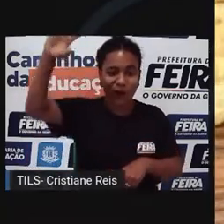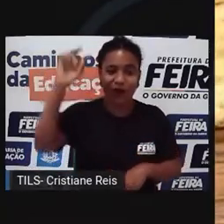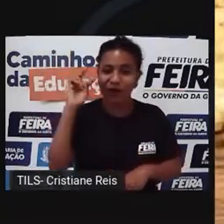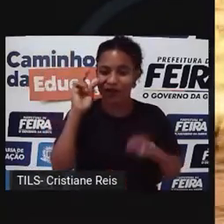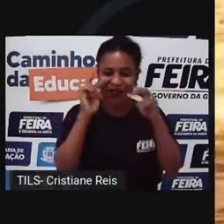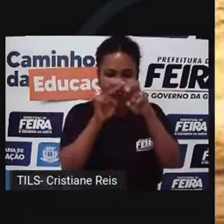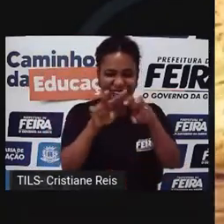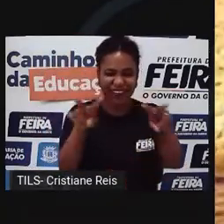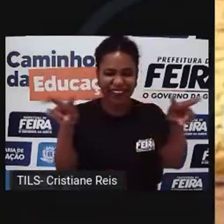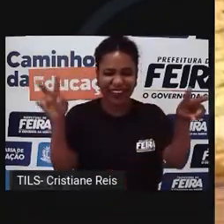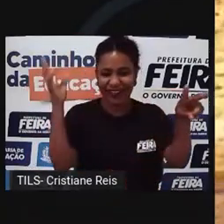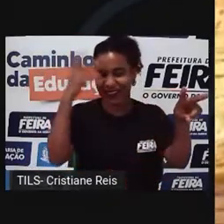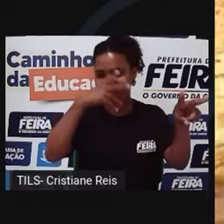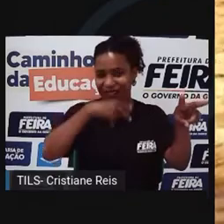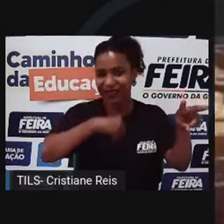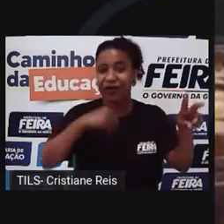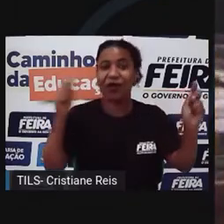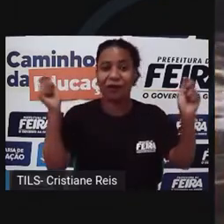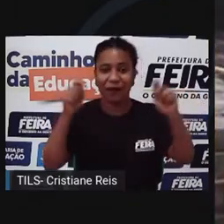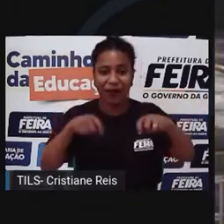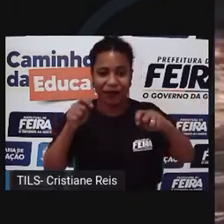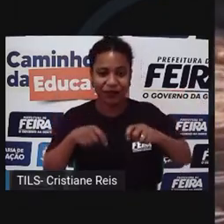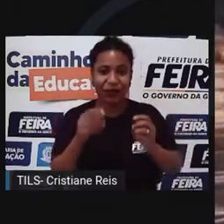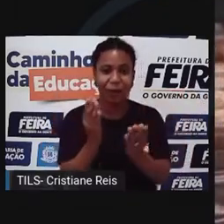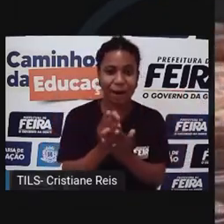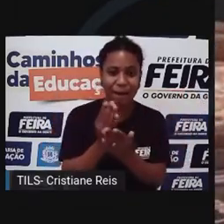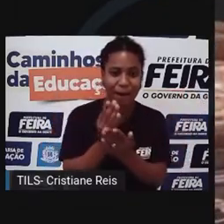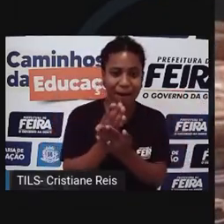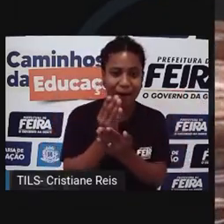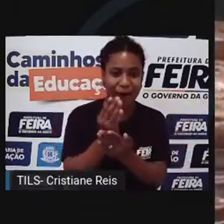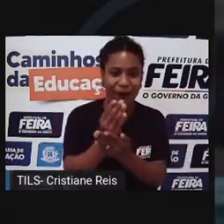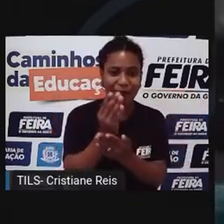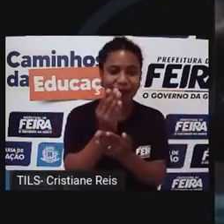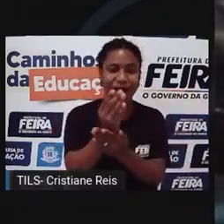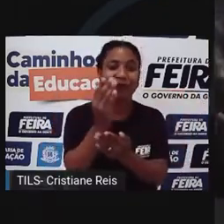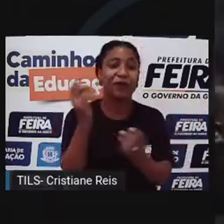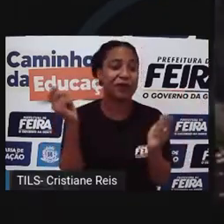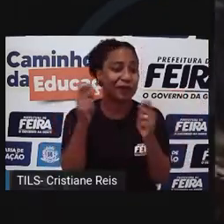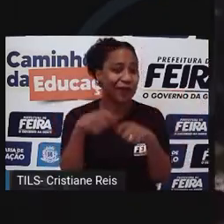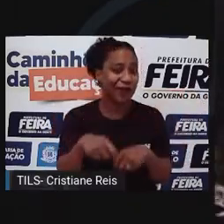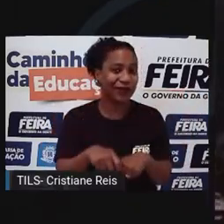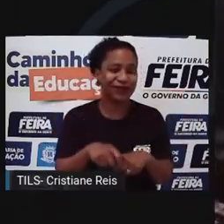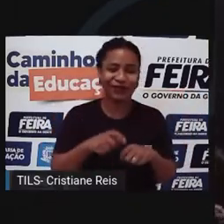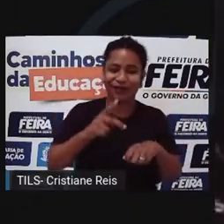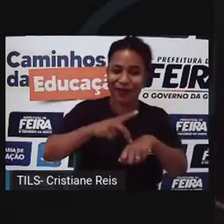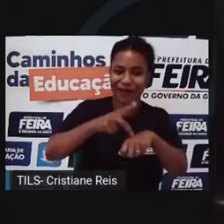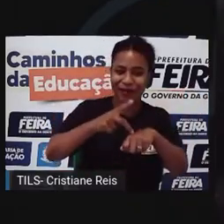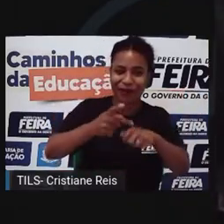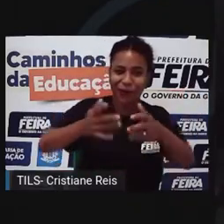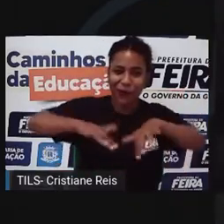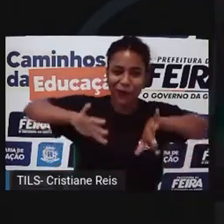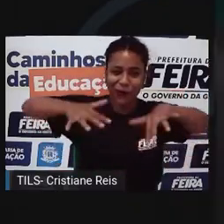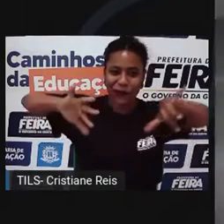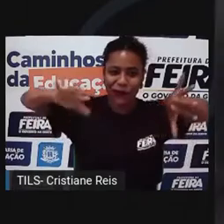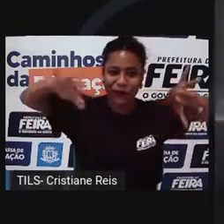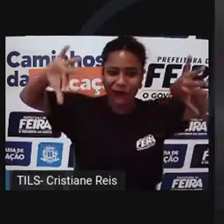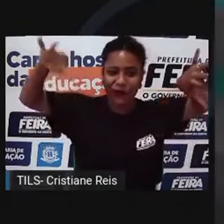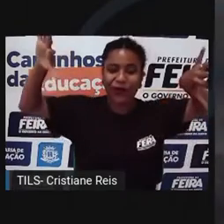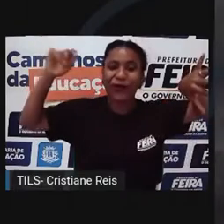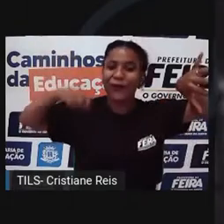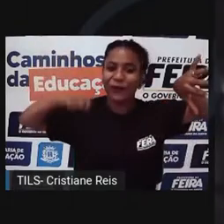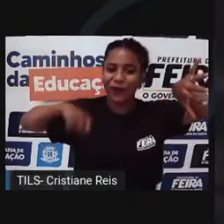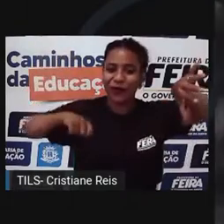mirantes. E uma dica é fazer o passeio de lancha, que te deixa bem próximo aos canyons e ainda você pode curtir um mergulho ali numa